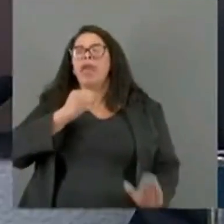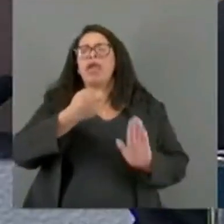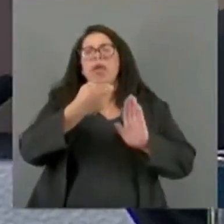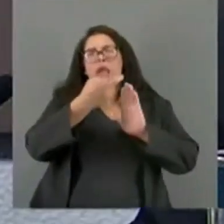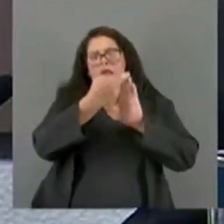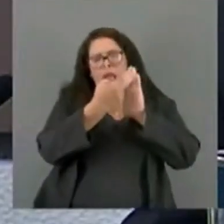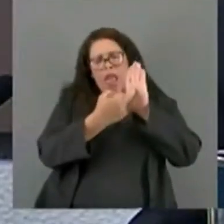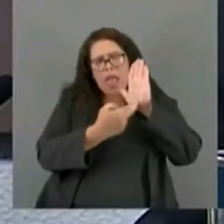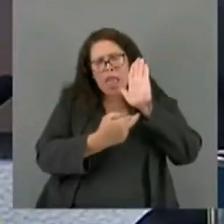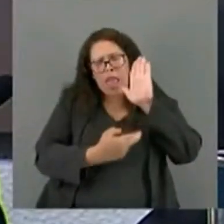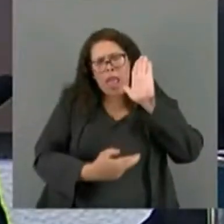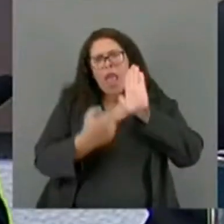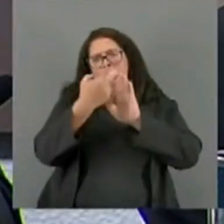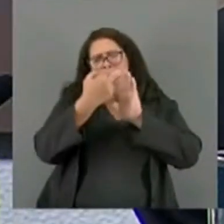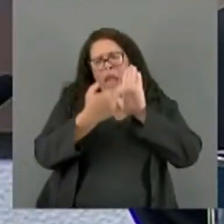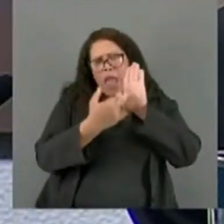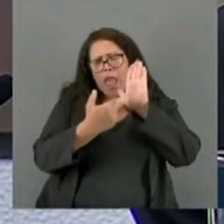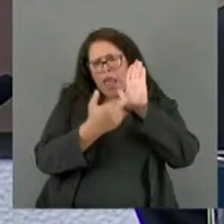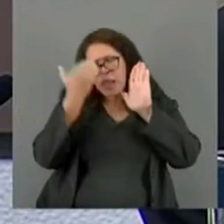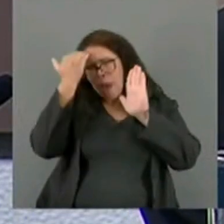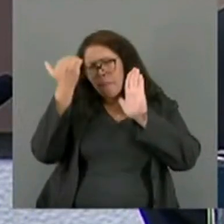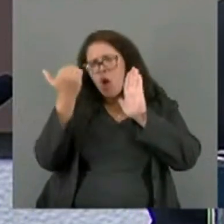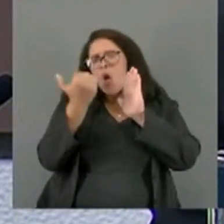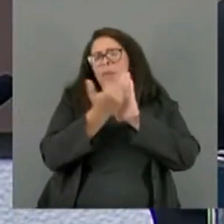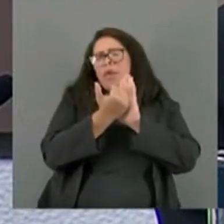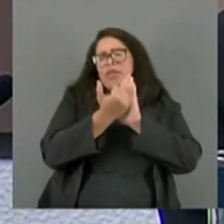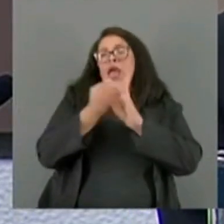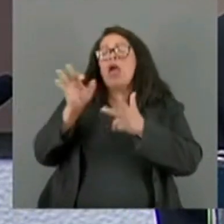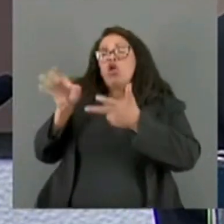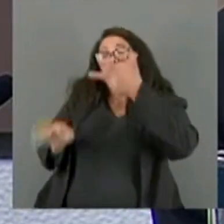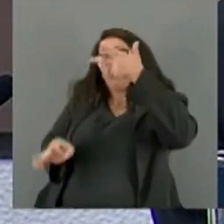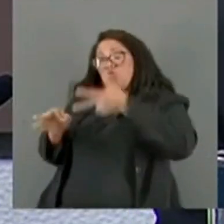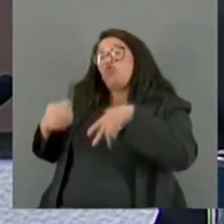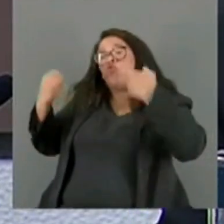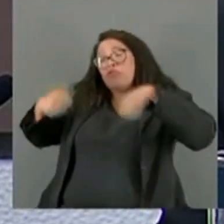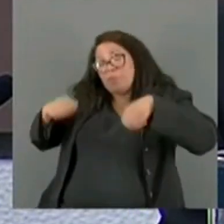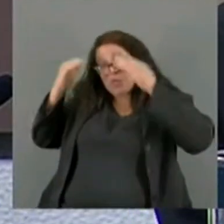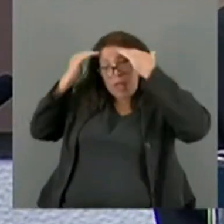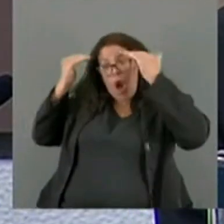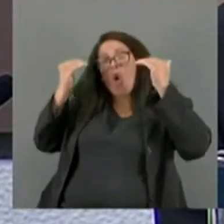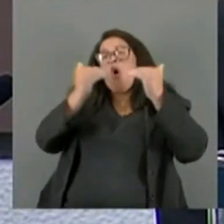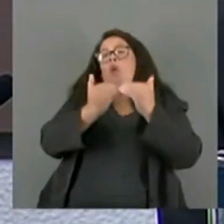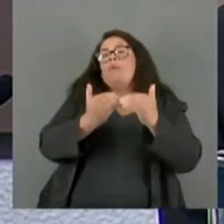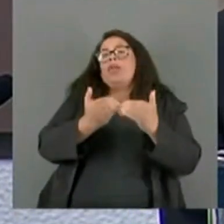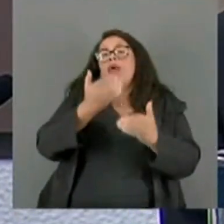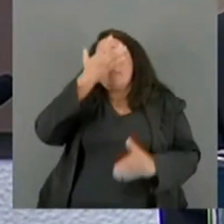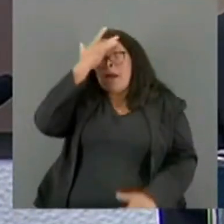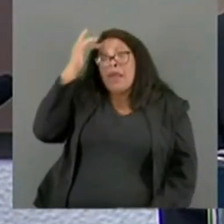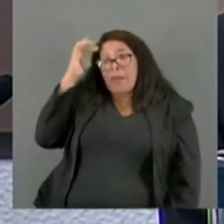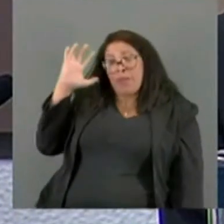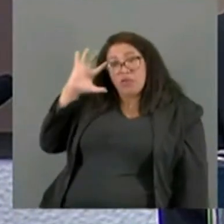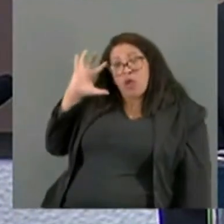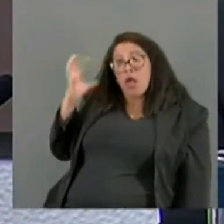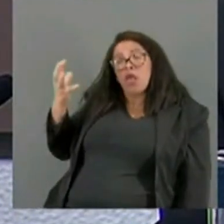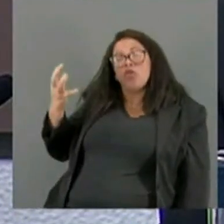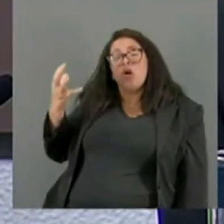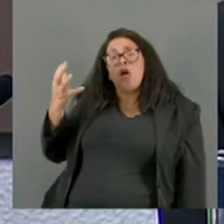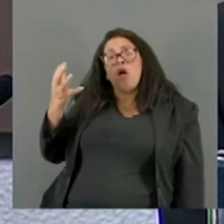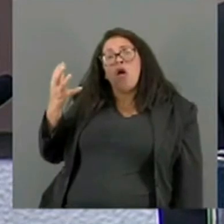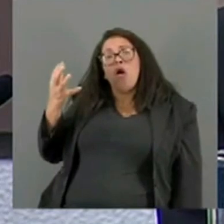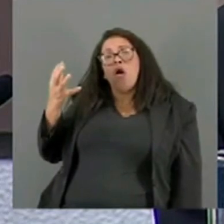de requisitos que devem ser obedecidos pelo magistrado. De maneira que, se o magistrado decide